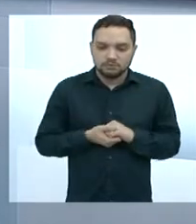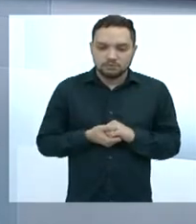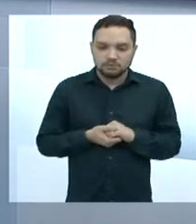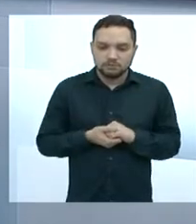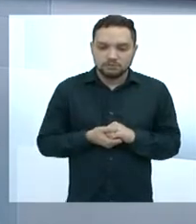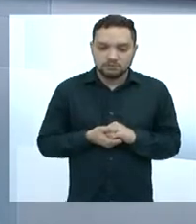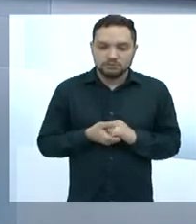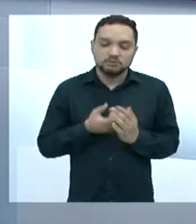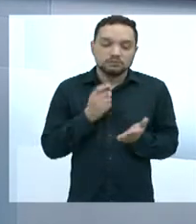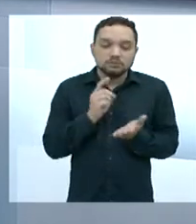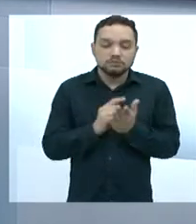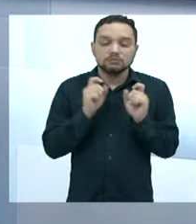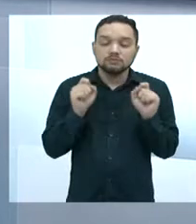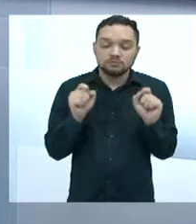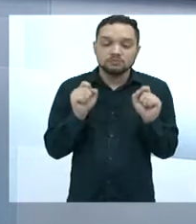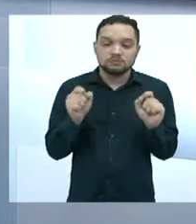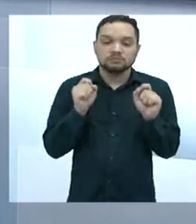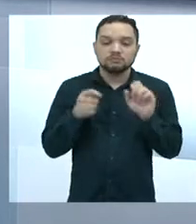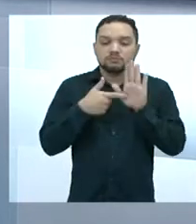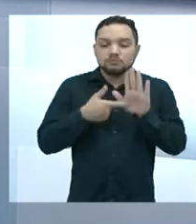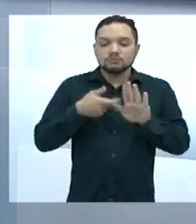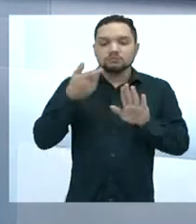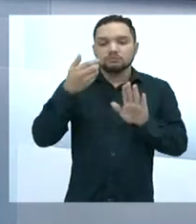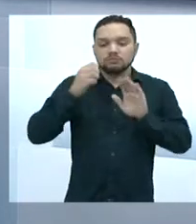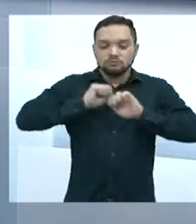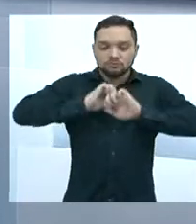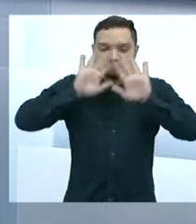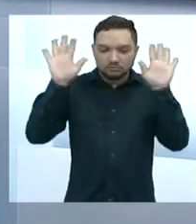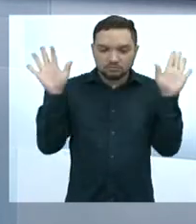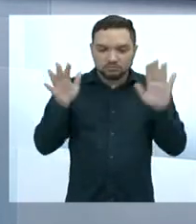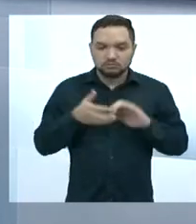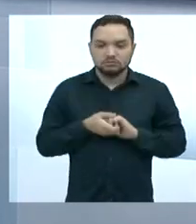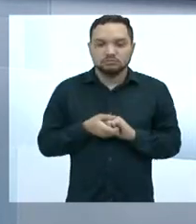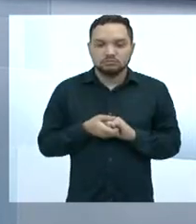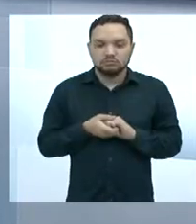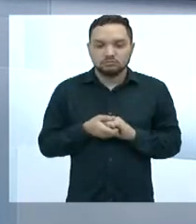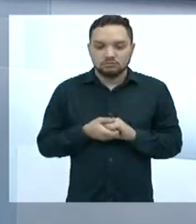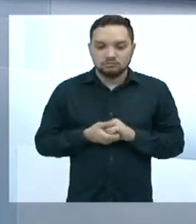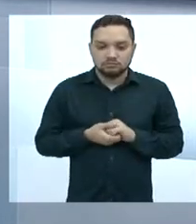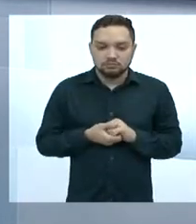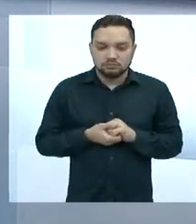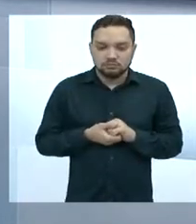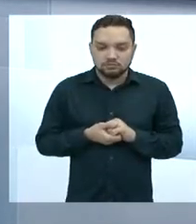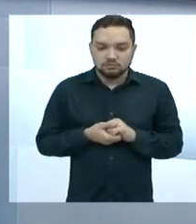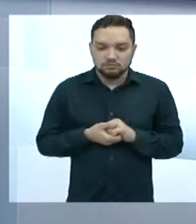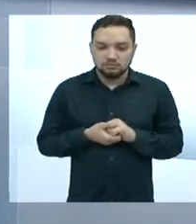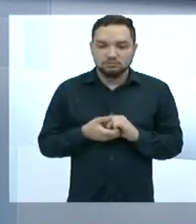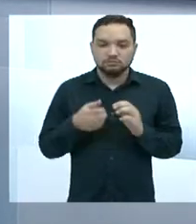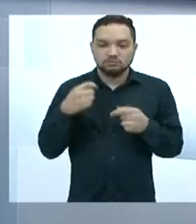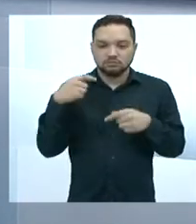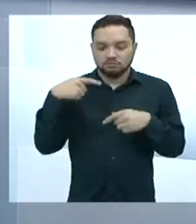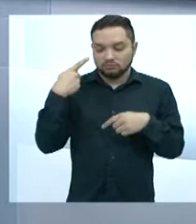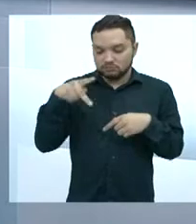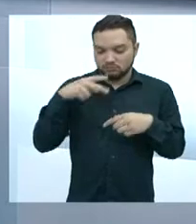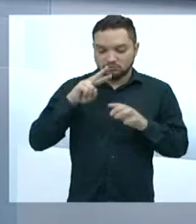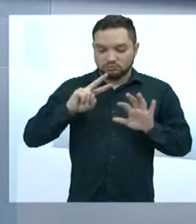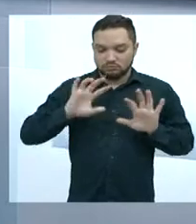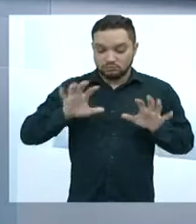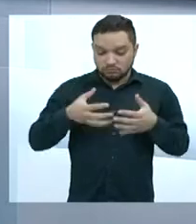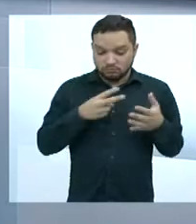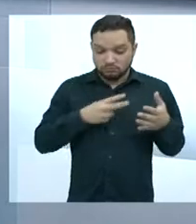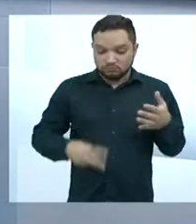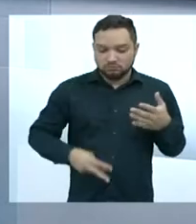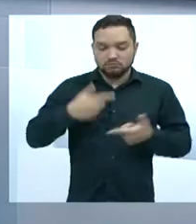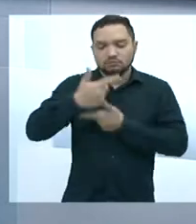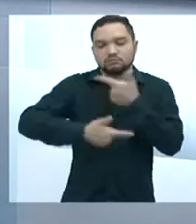na verdade, abordagens, esclarecimentos, prestações de contas, digamos assim, sobre os seus mandatos